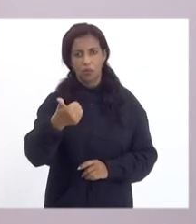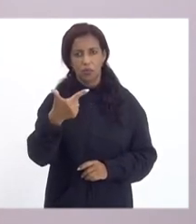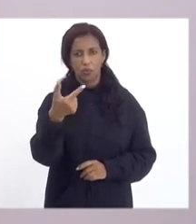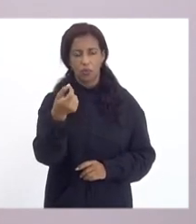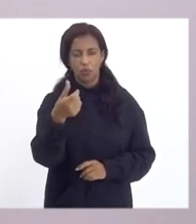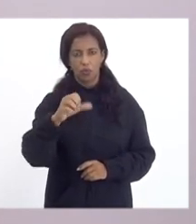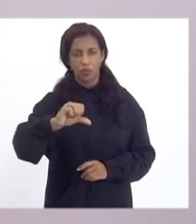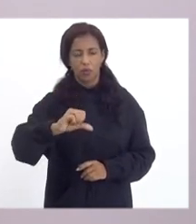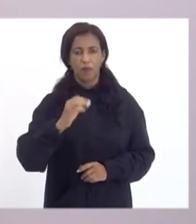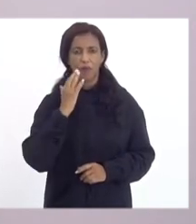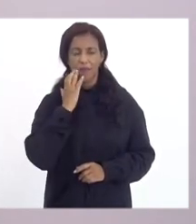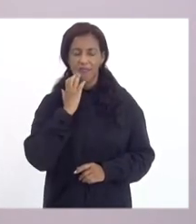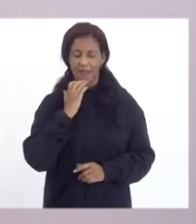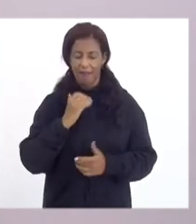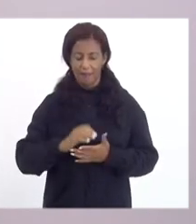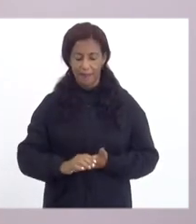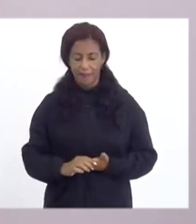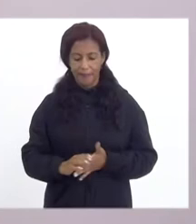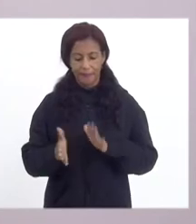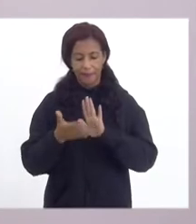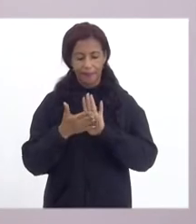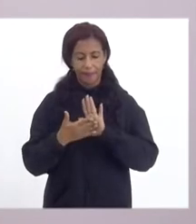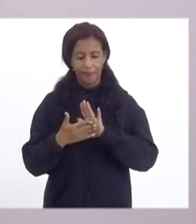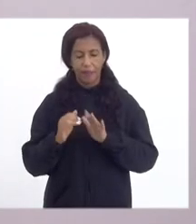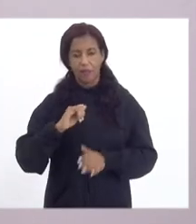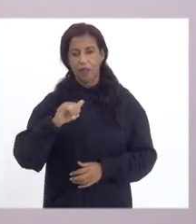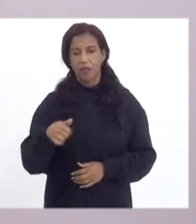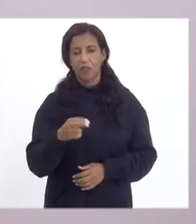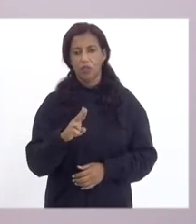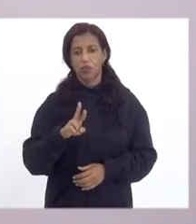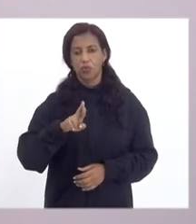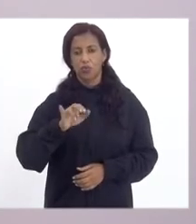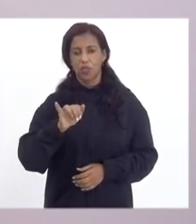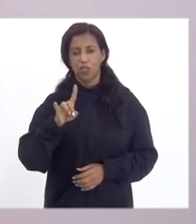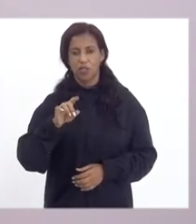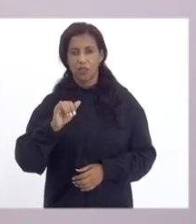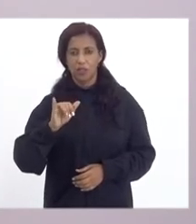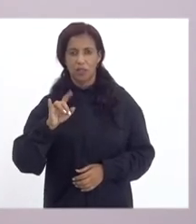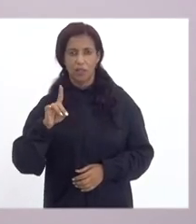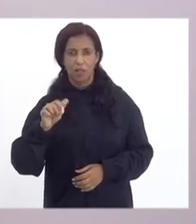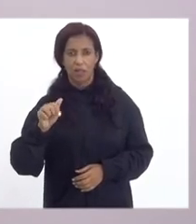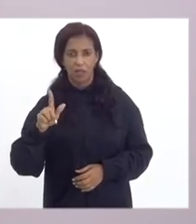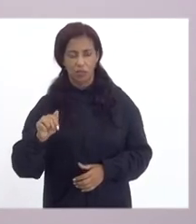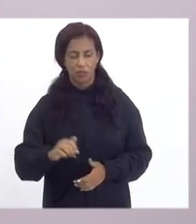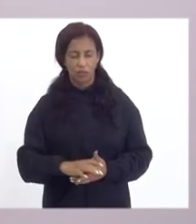1601/2019, autoria do deputado Daniel Librelon, parecer pela juridicidade.